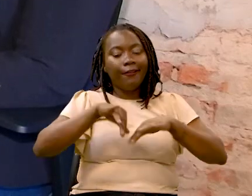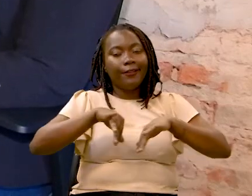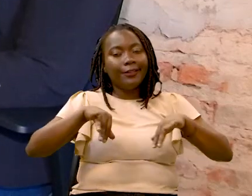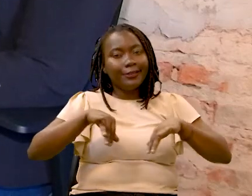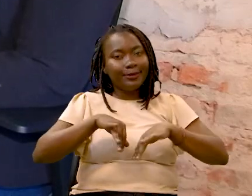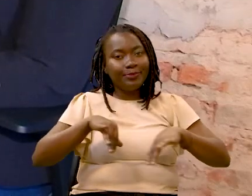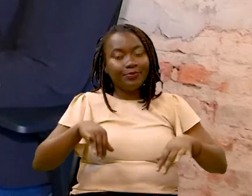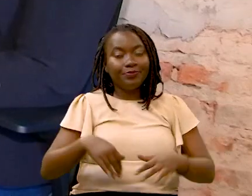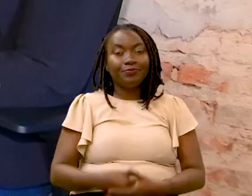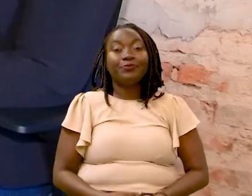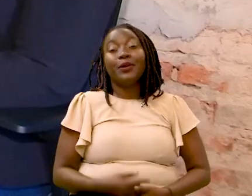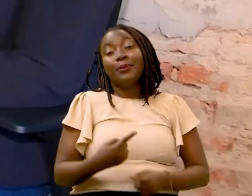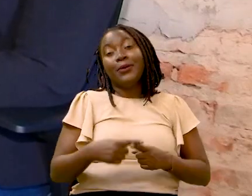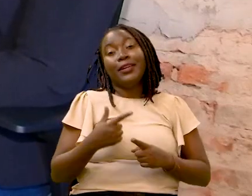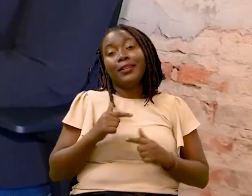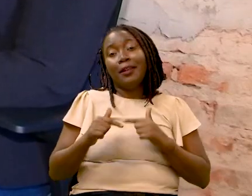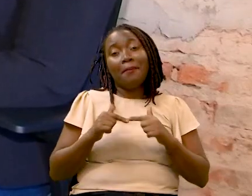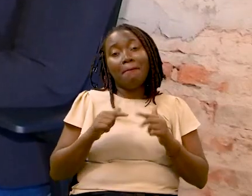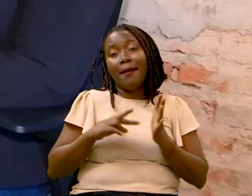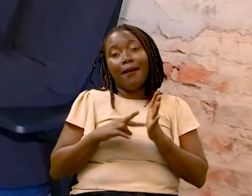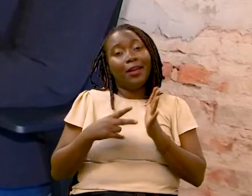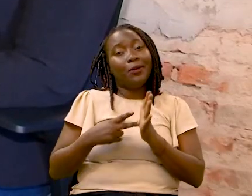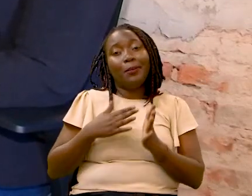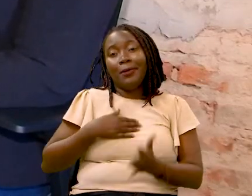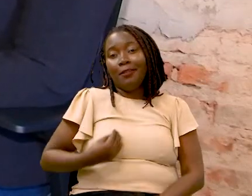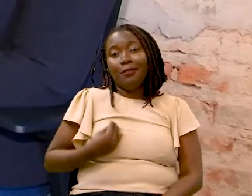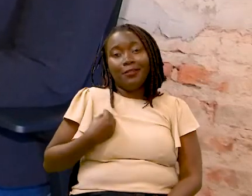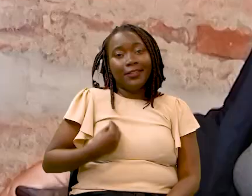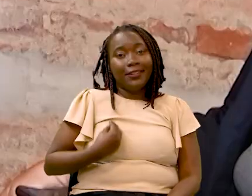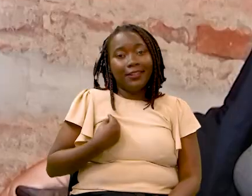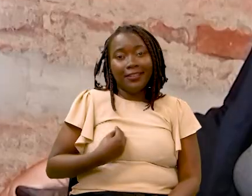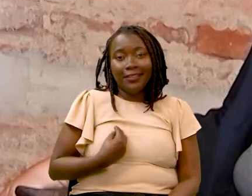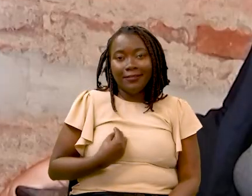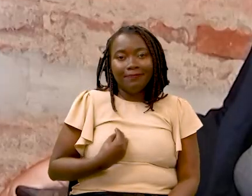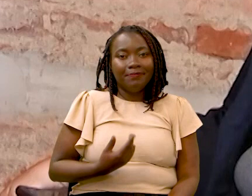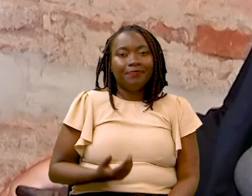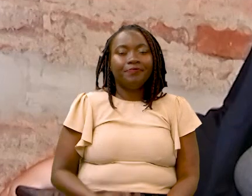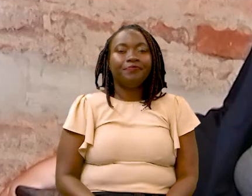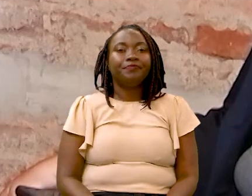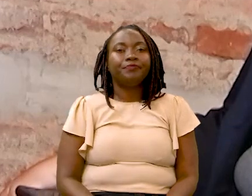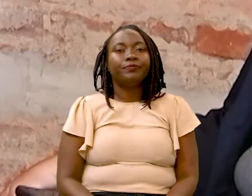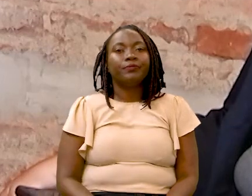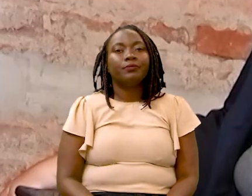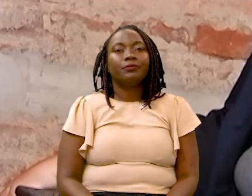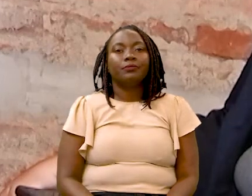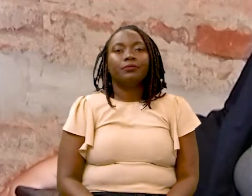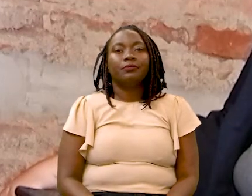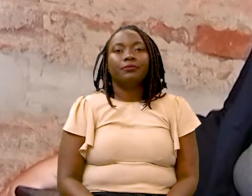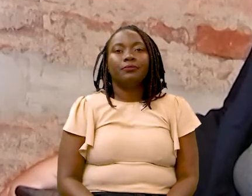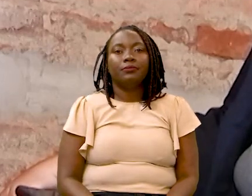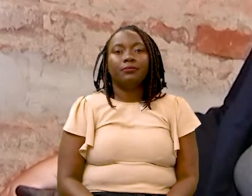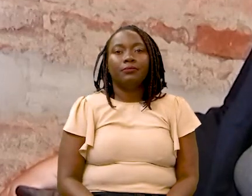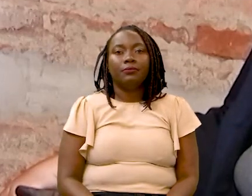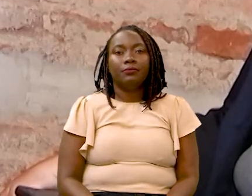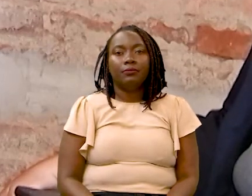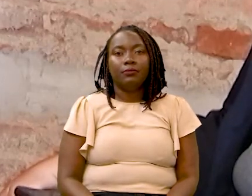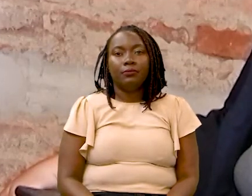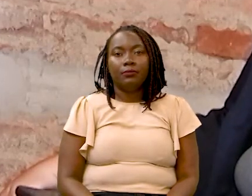tentar separar. Porque o trabalho é minha vida. Então, eu injeto ainda